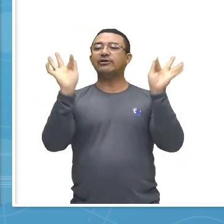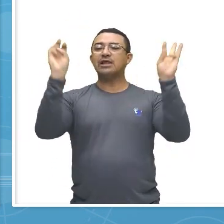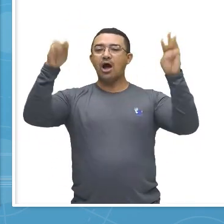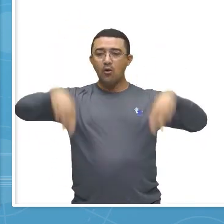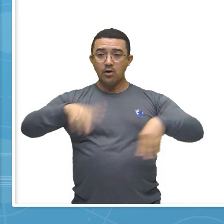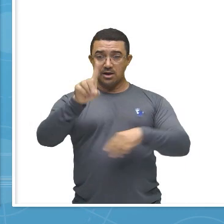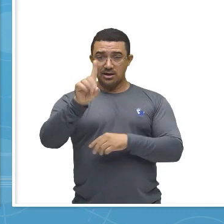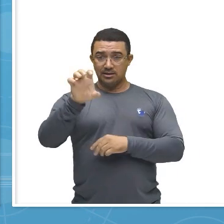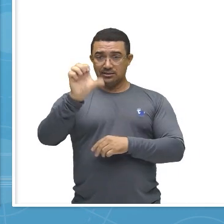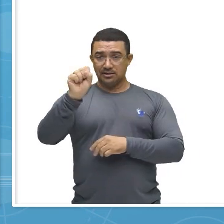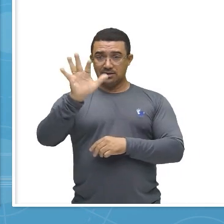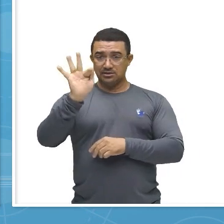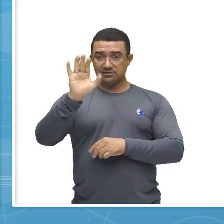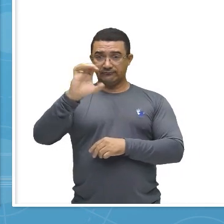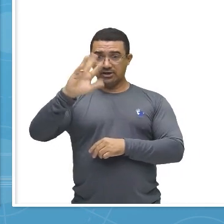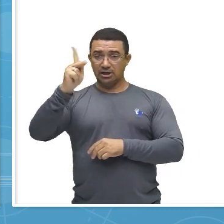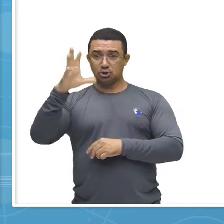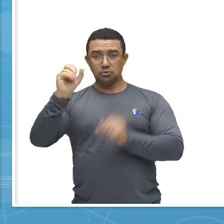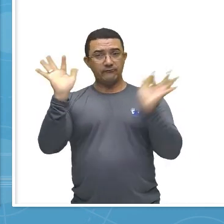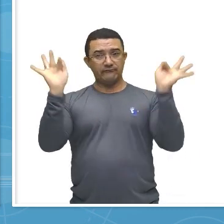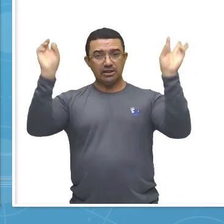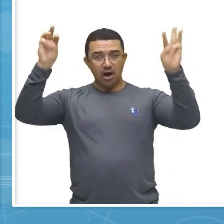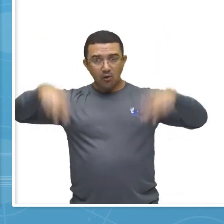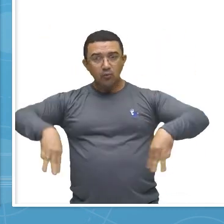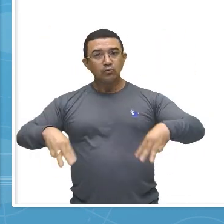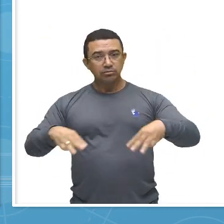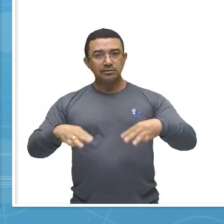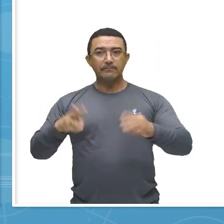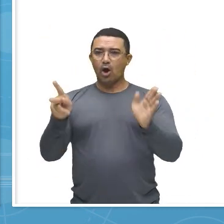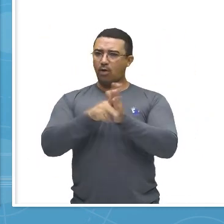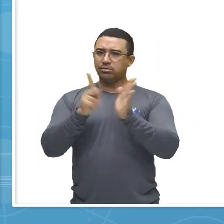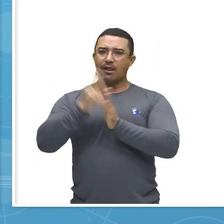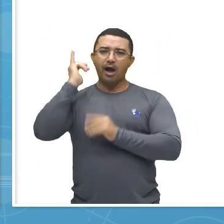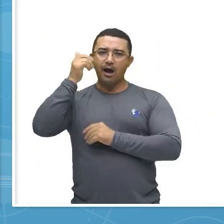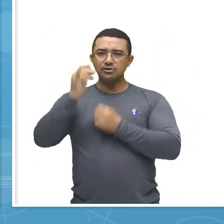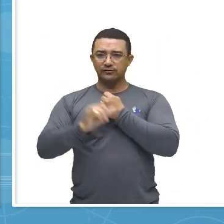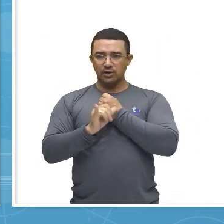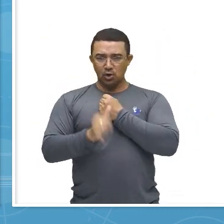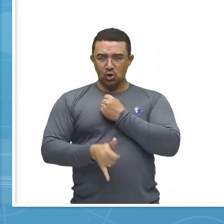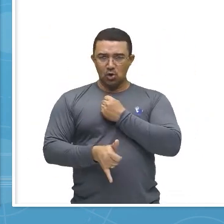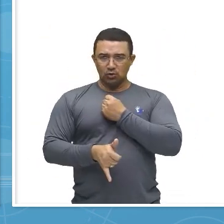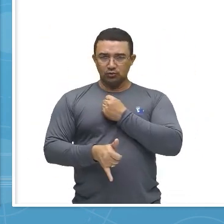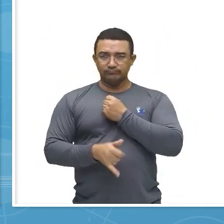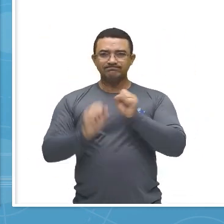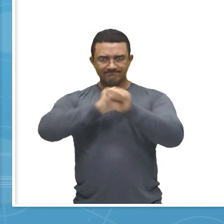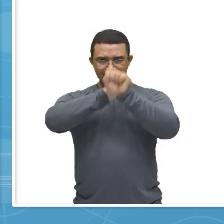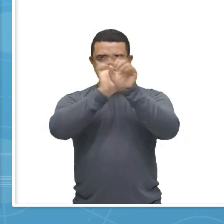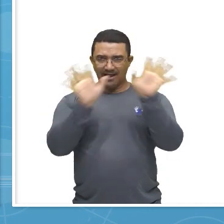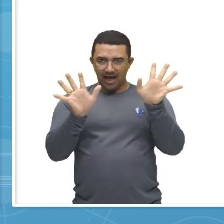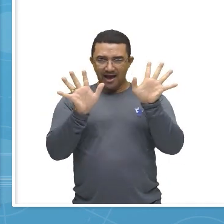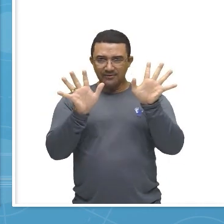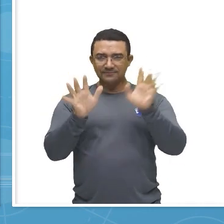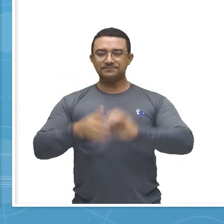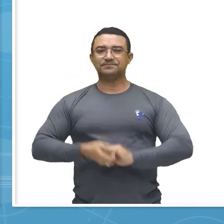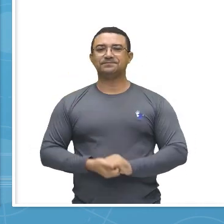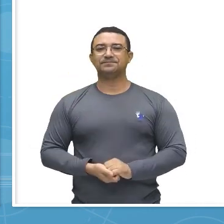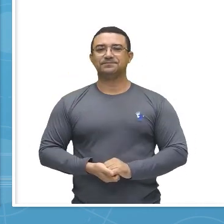a resolução do conto ali, da nossa narrativa. Muito bem, muito bem, muito bem. Ficou claro? Ficou